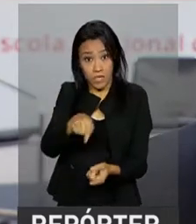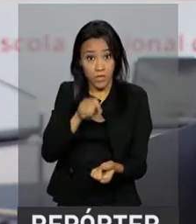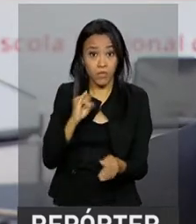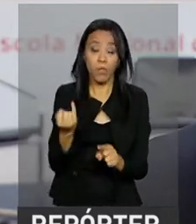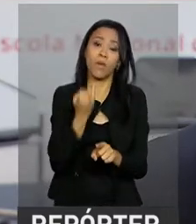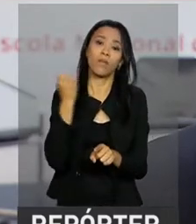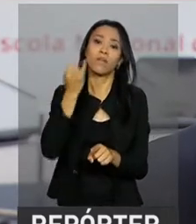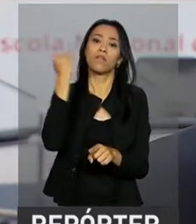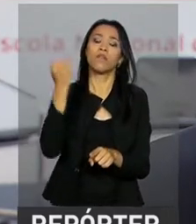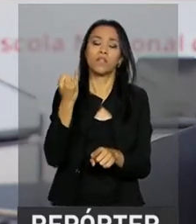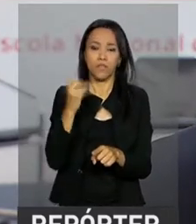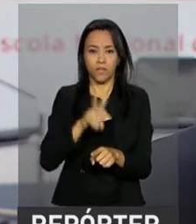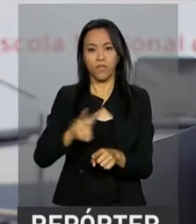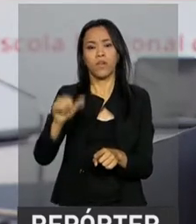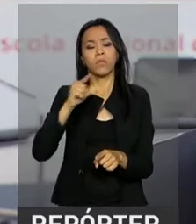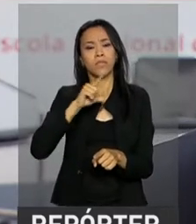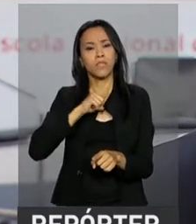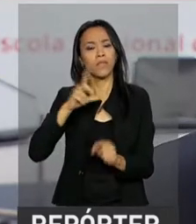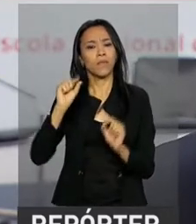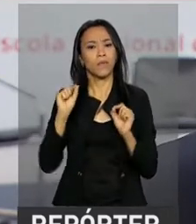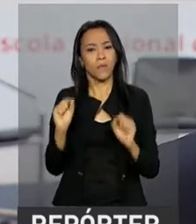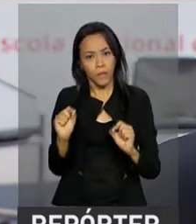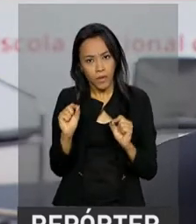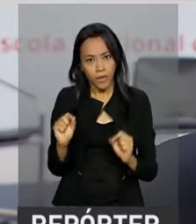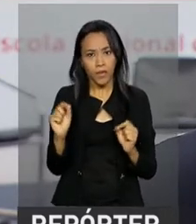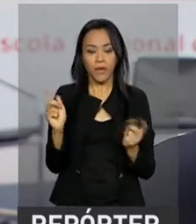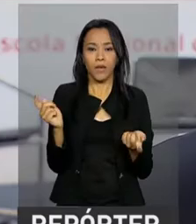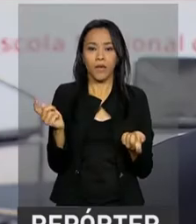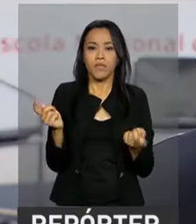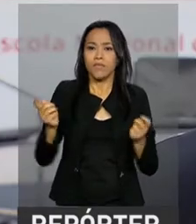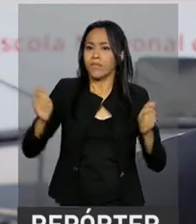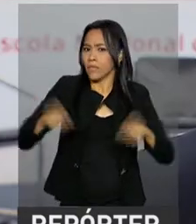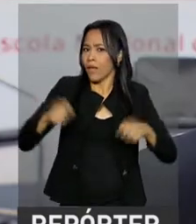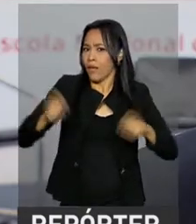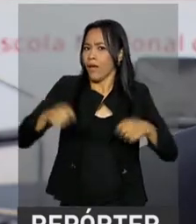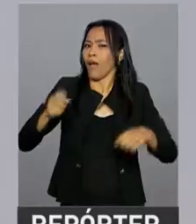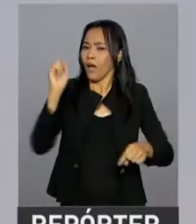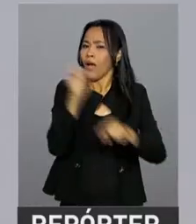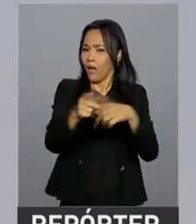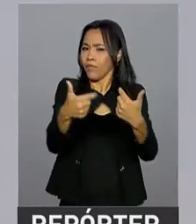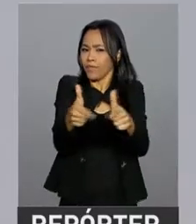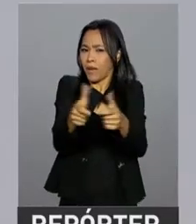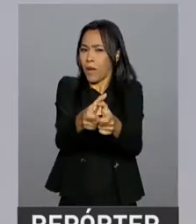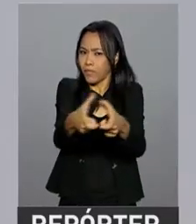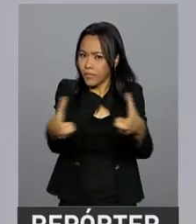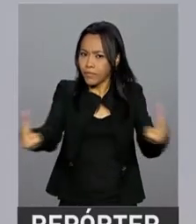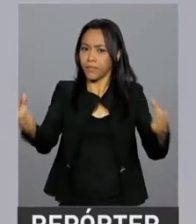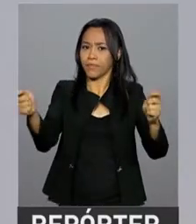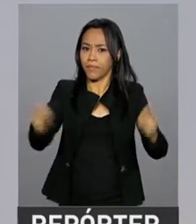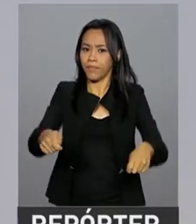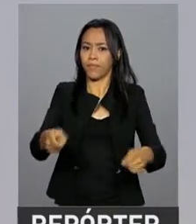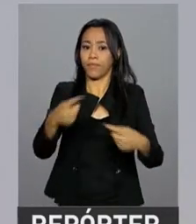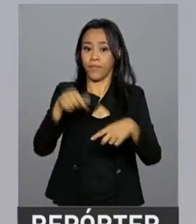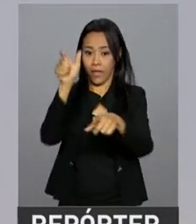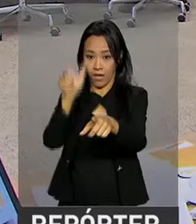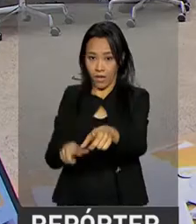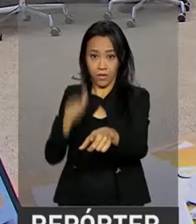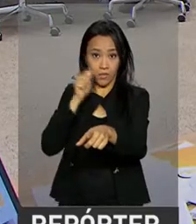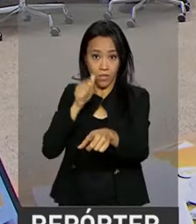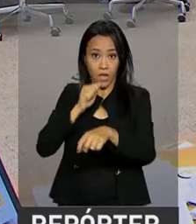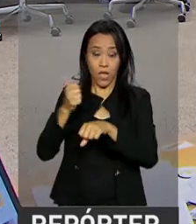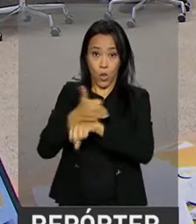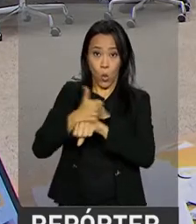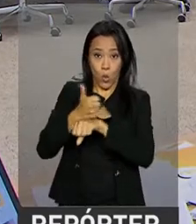nós vamos ter com isso indiscutivelmente uma possibilidade de geração de empregos. Para a economista Zeina Latif,